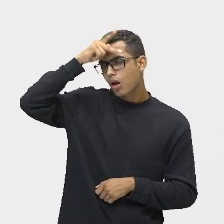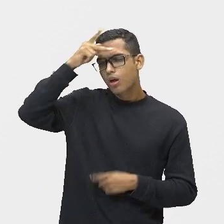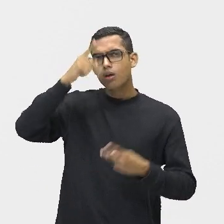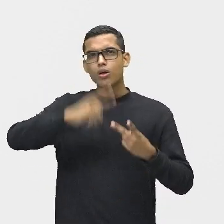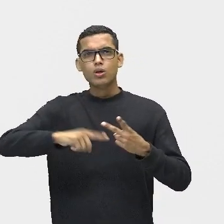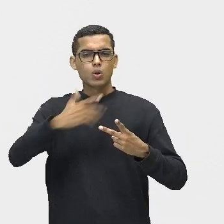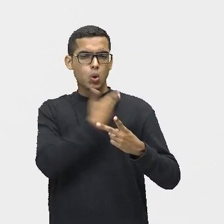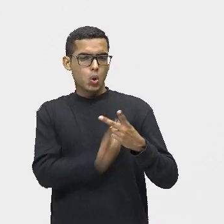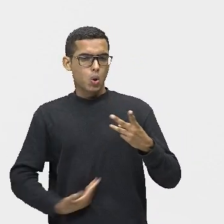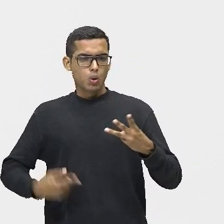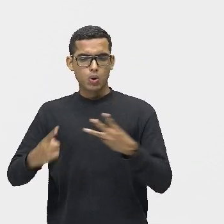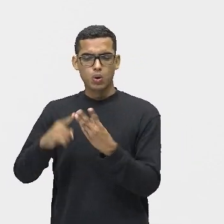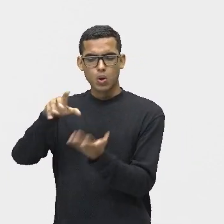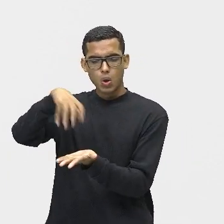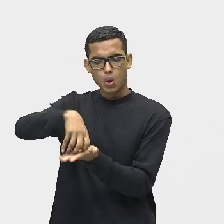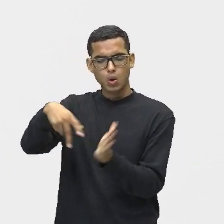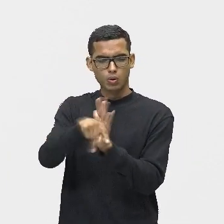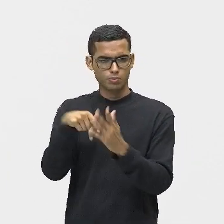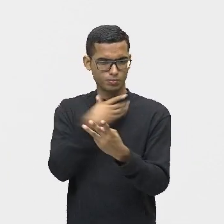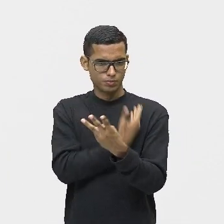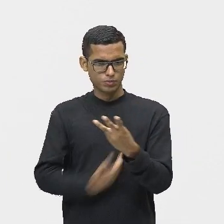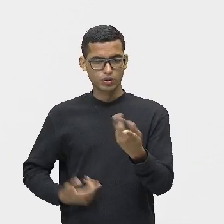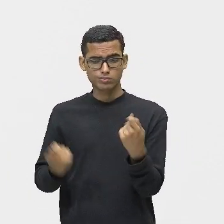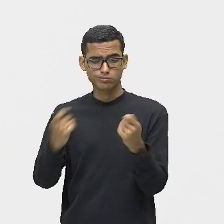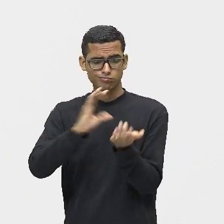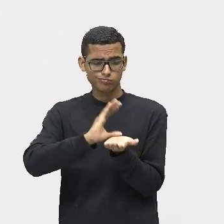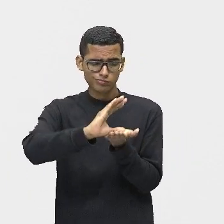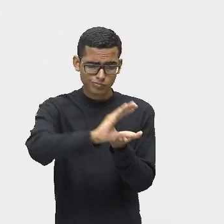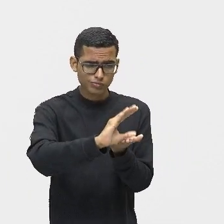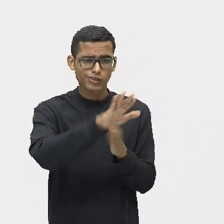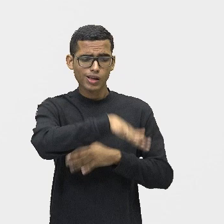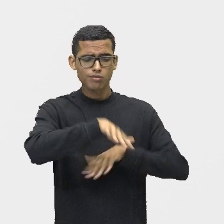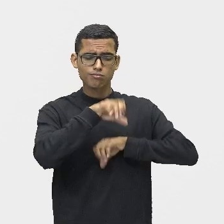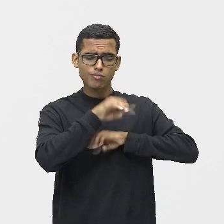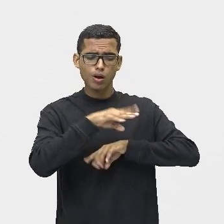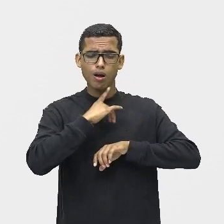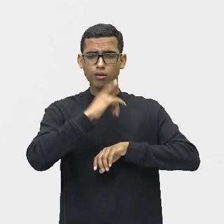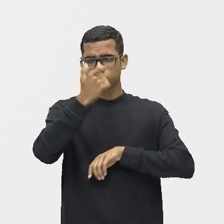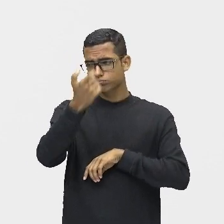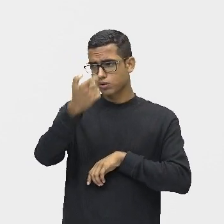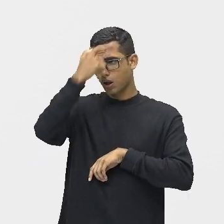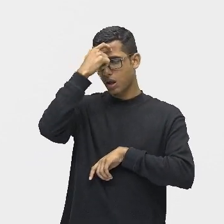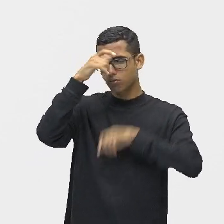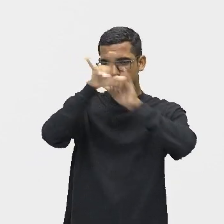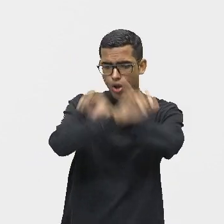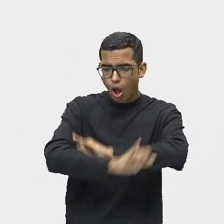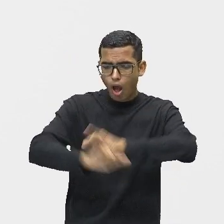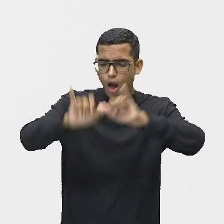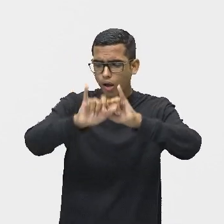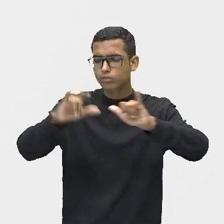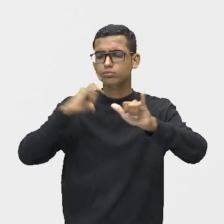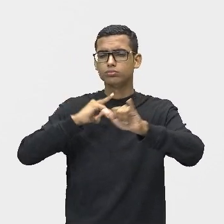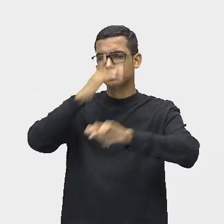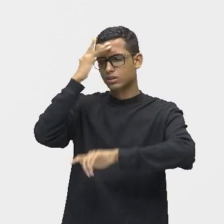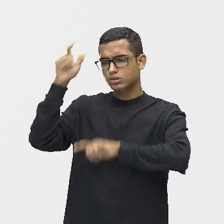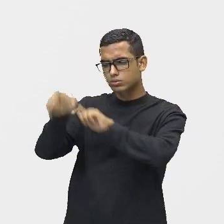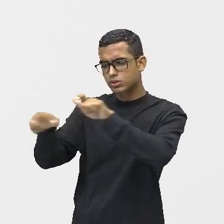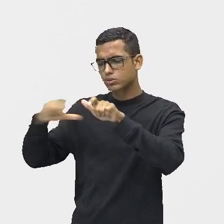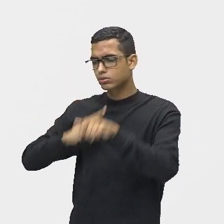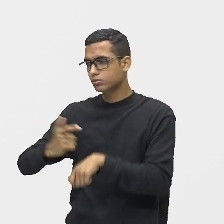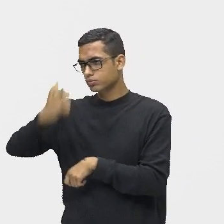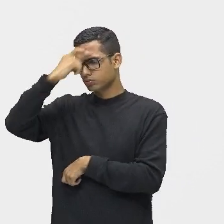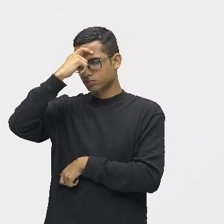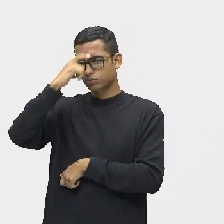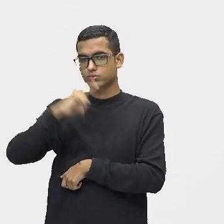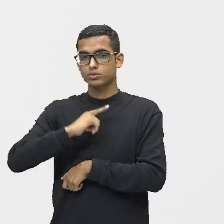órgãos públicos devem investir em educação para essas pessoas que jogam lixo no rio. Seria outro